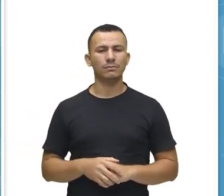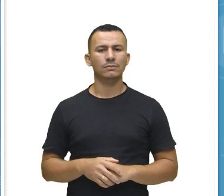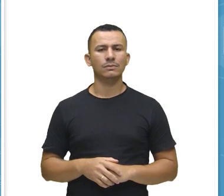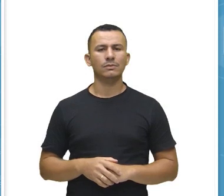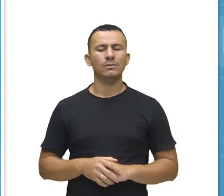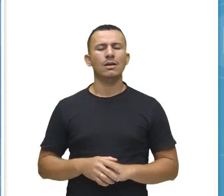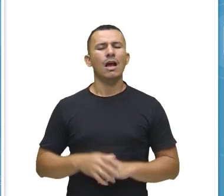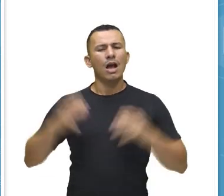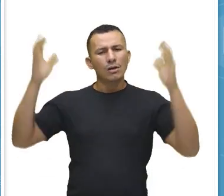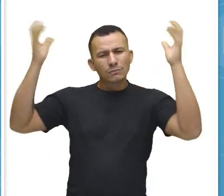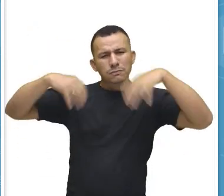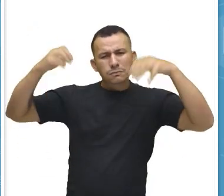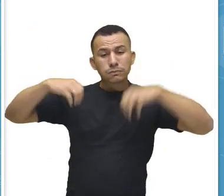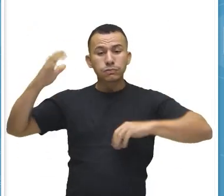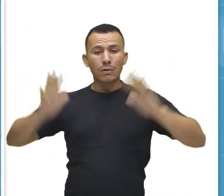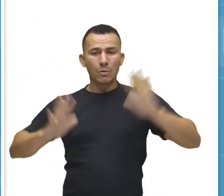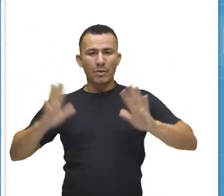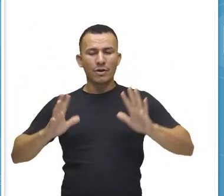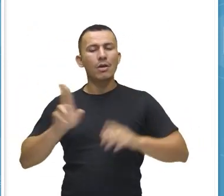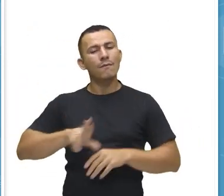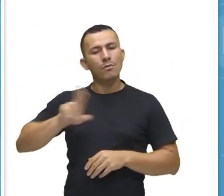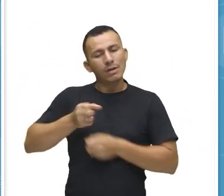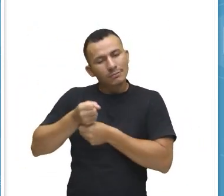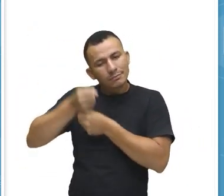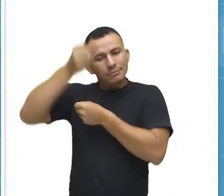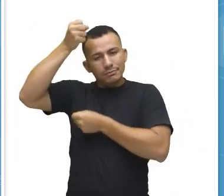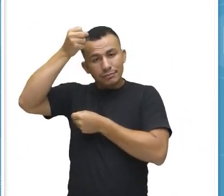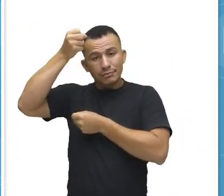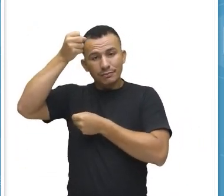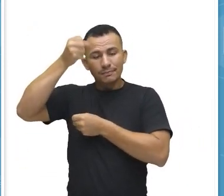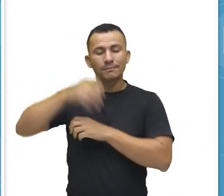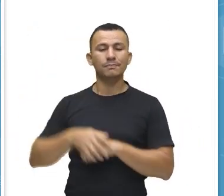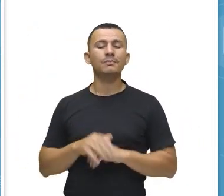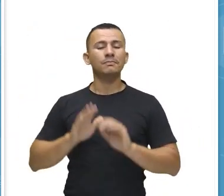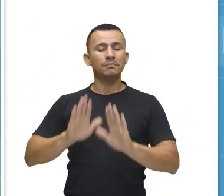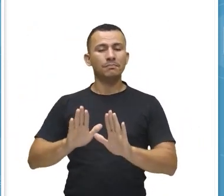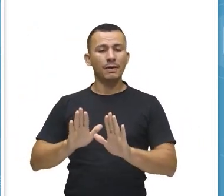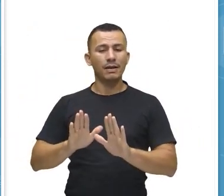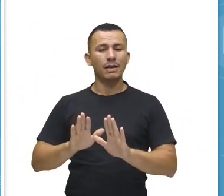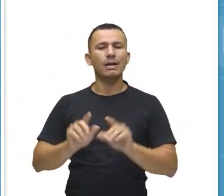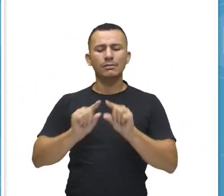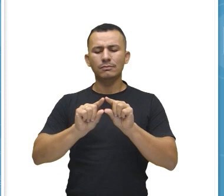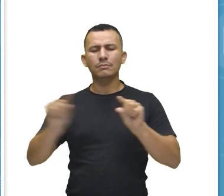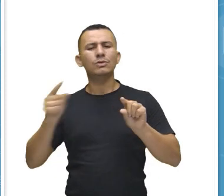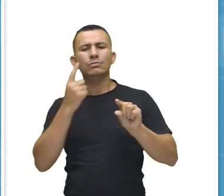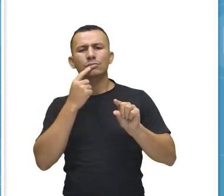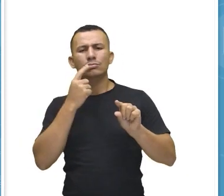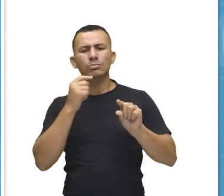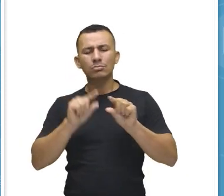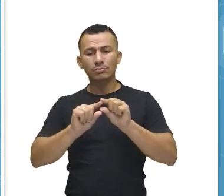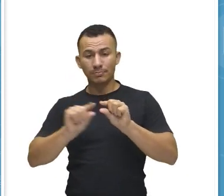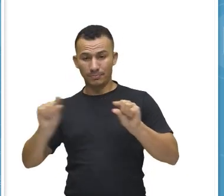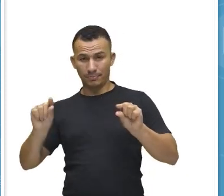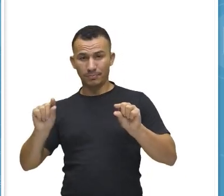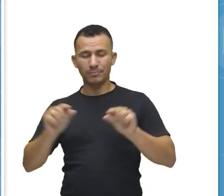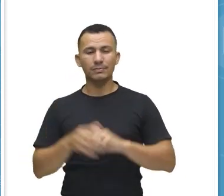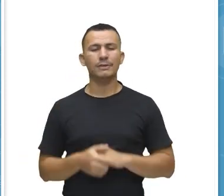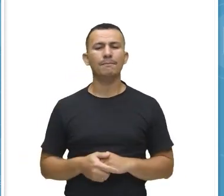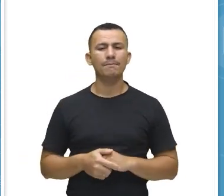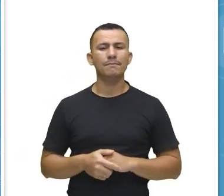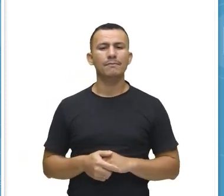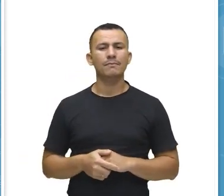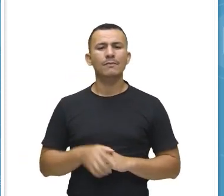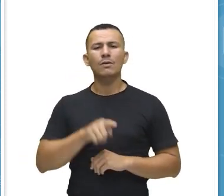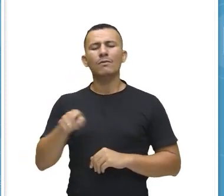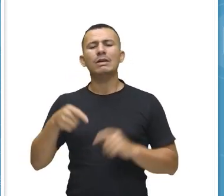no período a chuva caiu, levarei, pois, o guarda-chuva. Nós queremos em relação à destacada. Observe